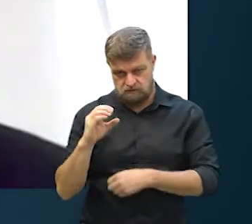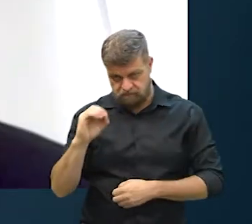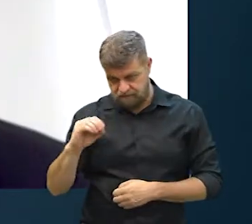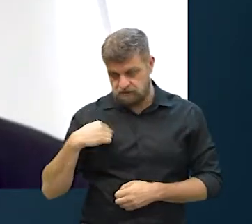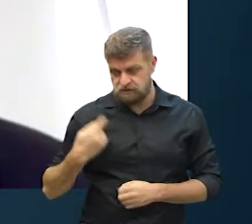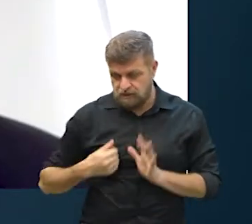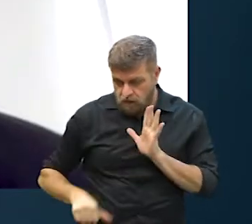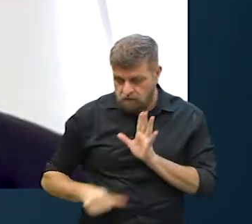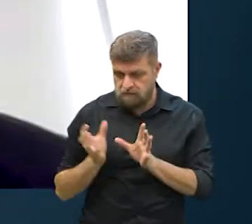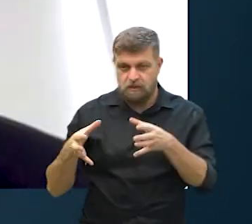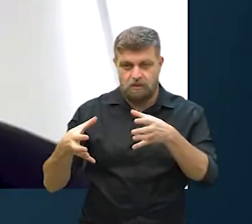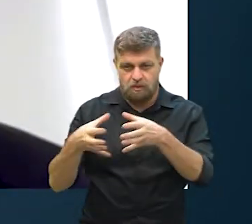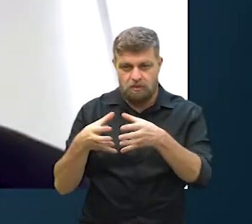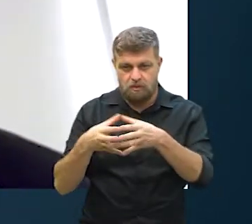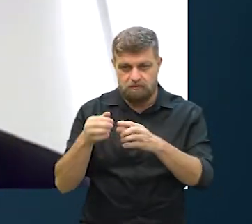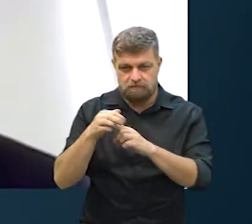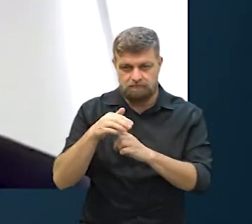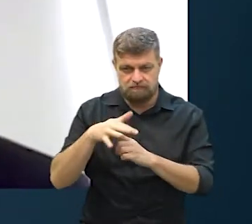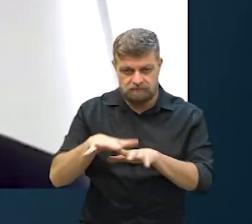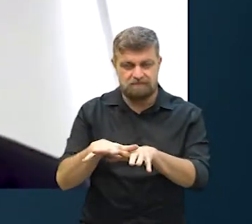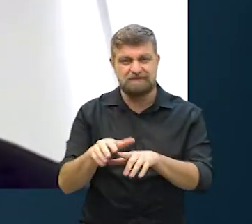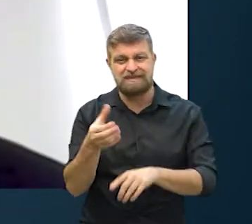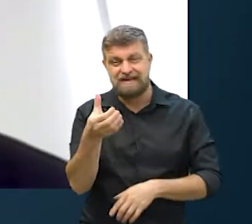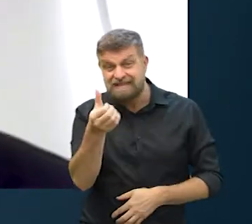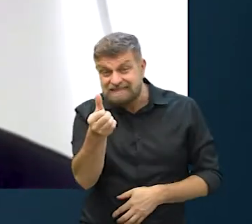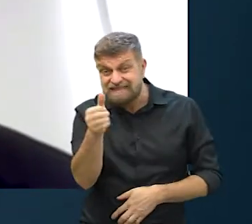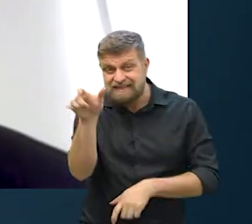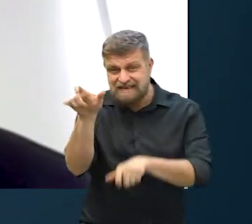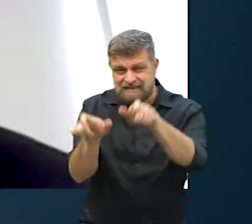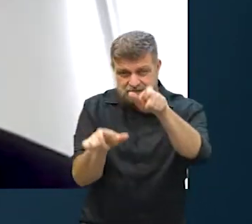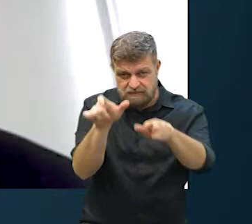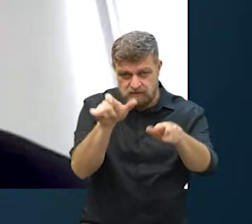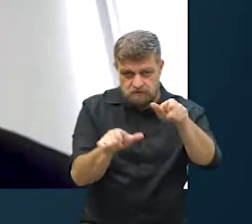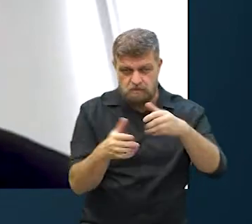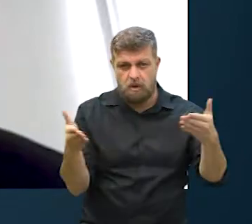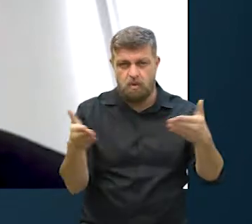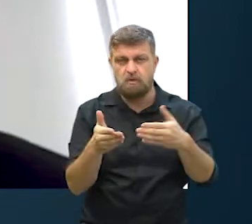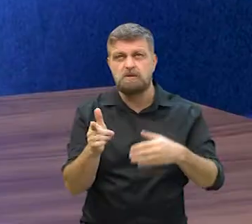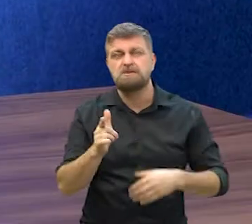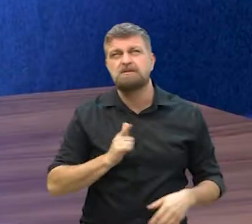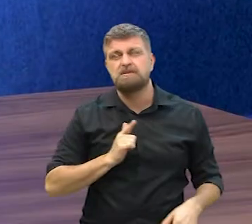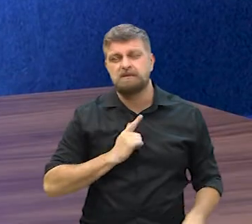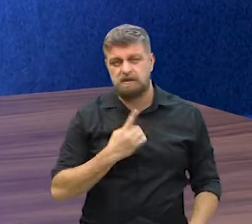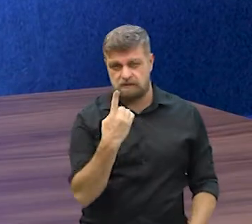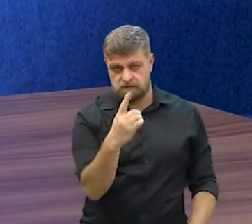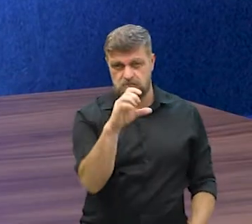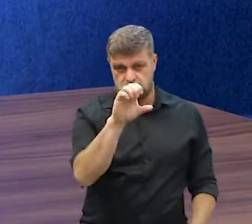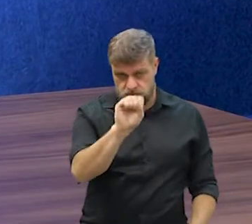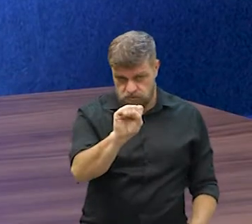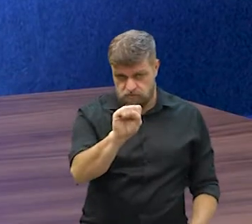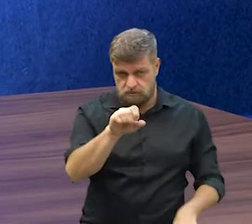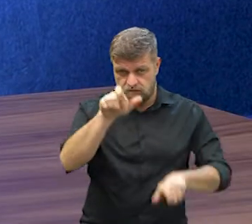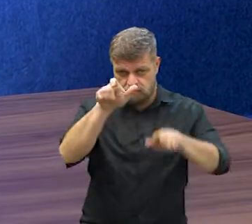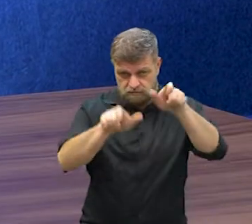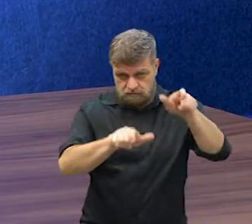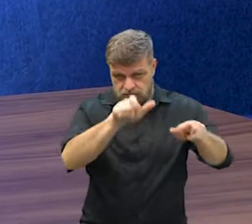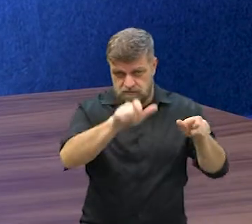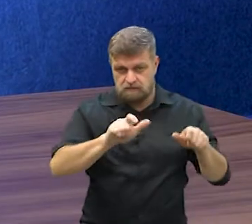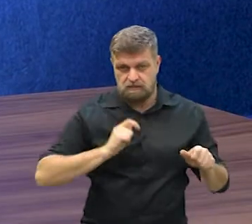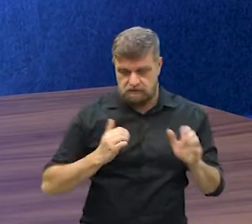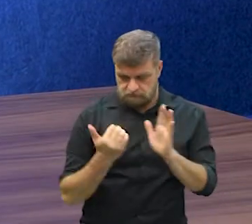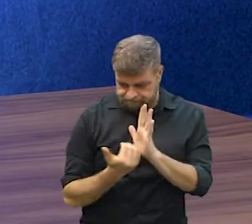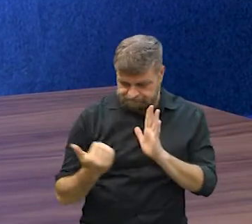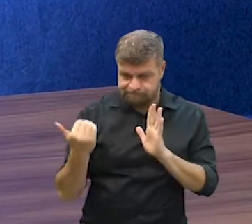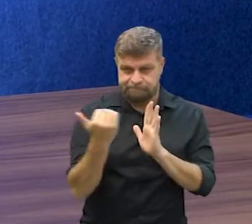gente montou o nosso primeiro time, né? Nós éramos 6 pessoas em janeiro do ano passado. Hoje nós somos 18, então a